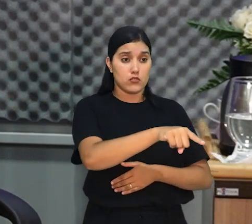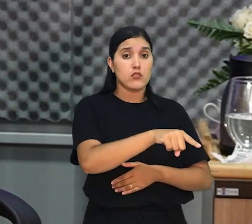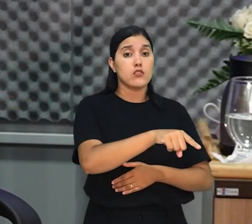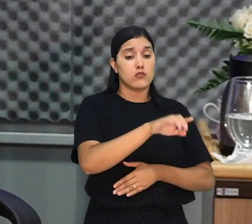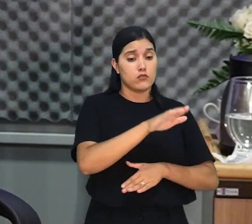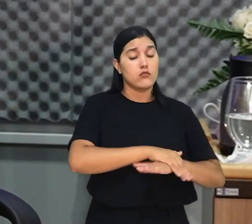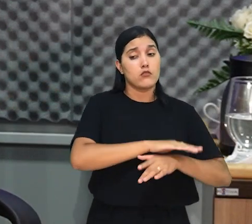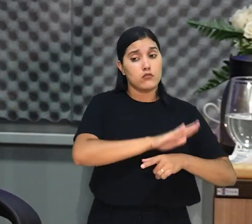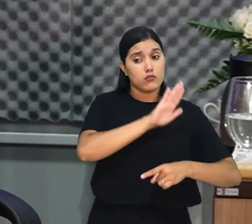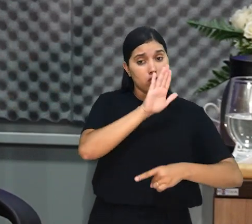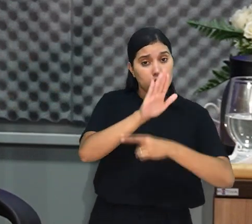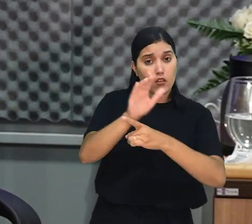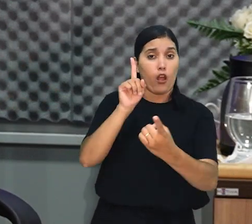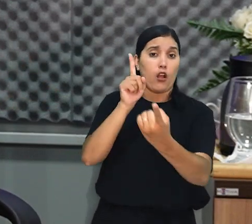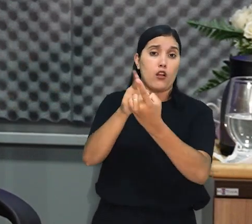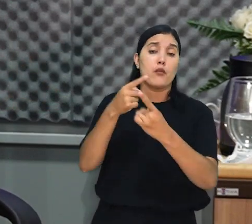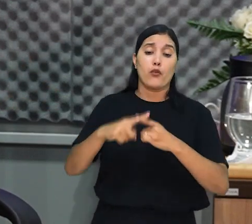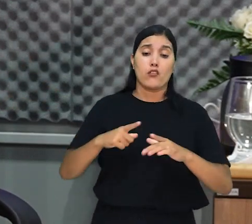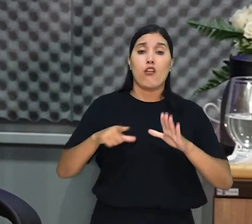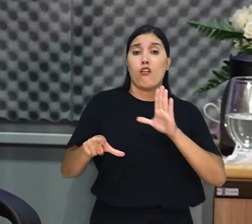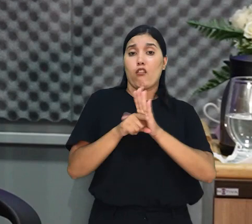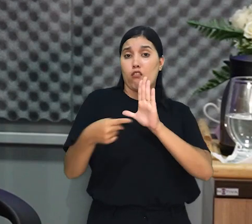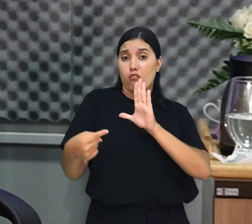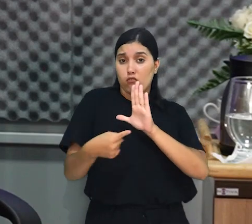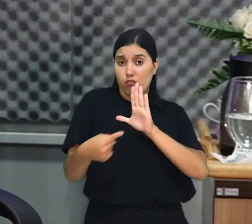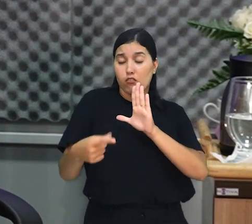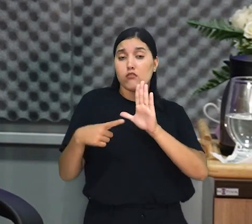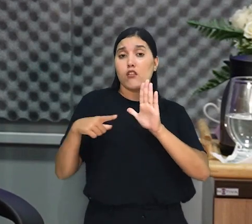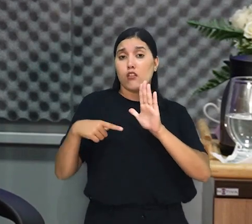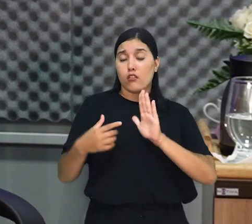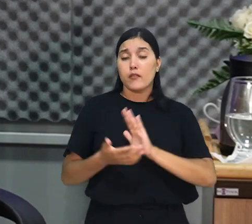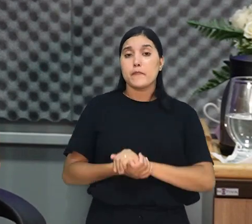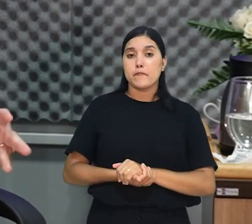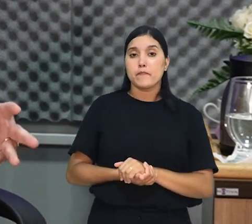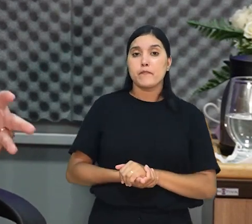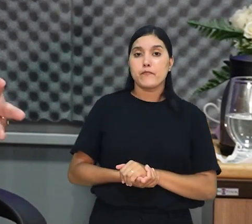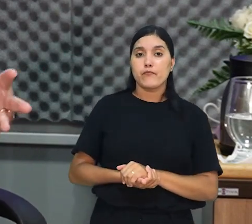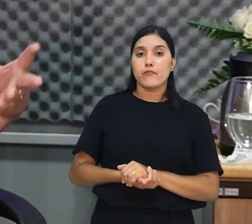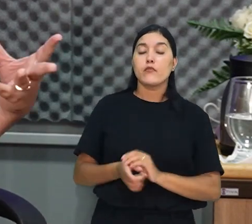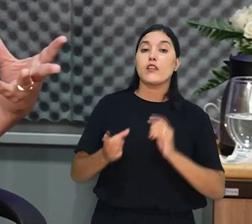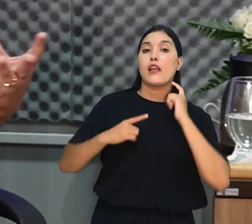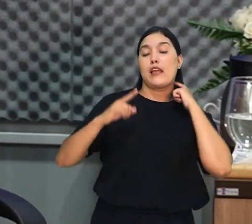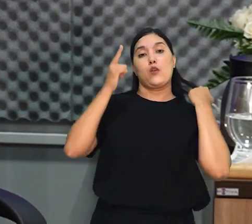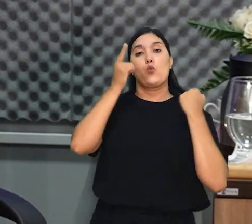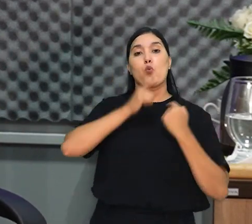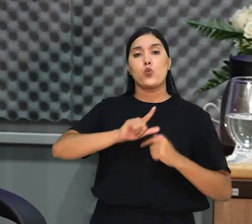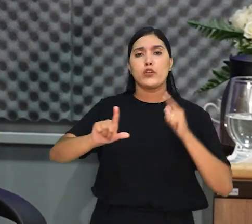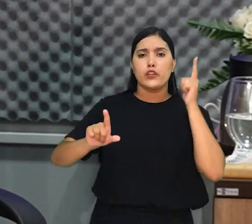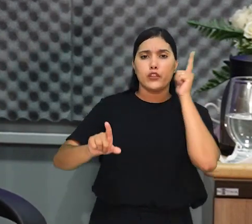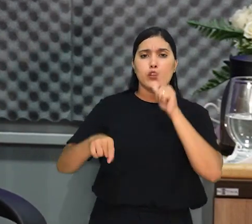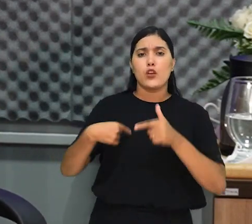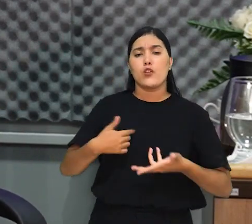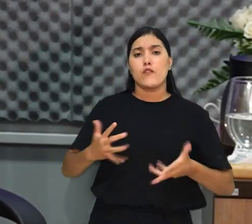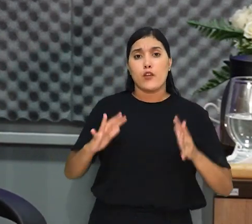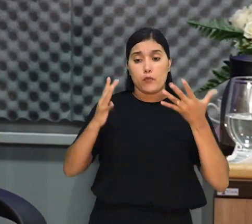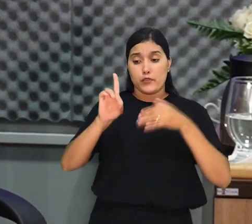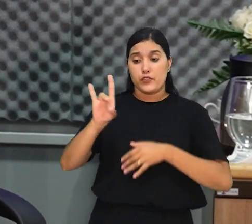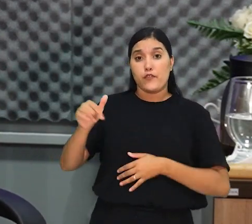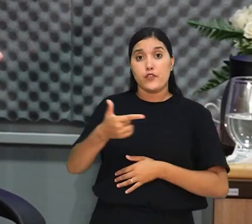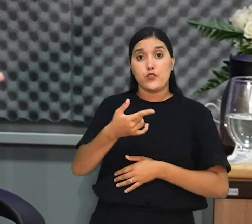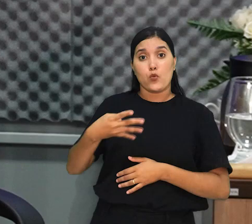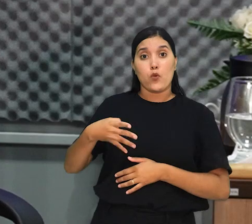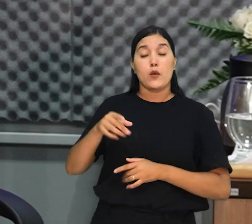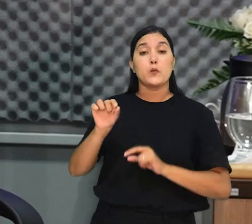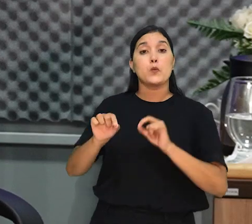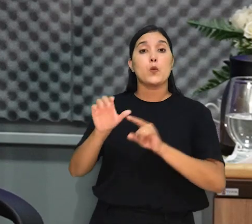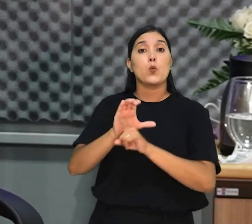prestar todo esse serviço para ele, porque está na lei, né? A gente tem, foram conquistas, como a gente já vai comemorar agora dia 24, que a